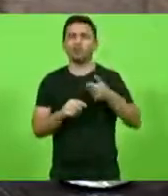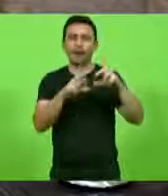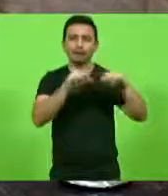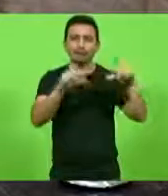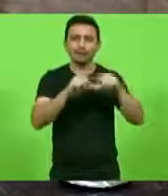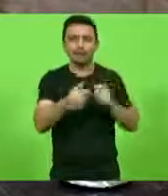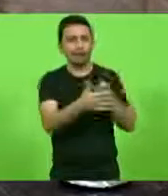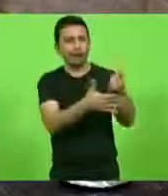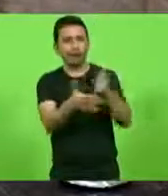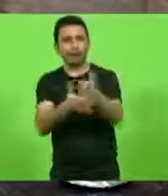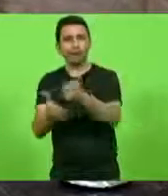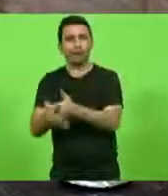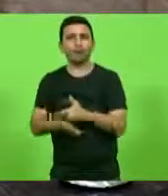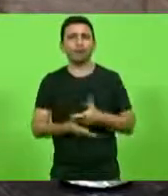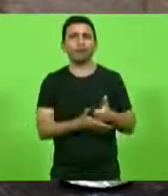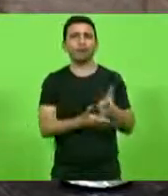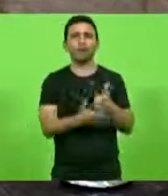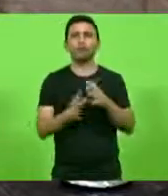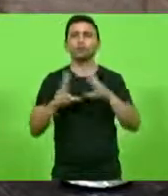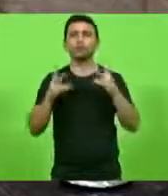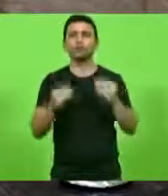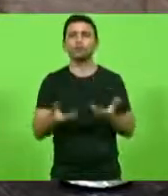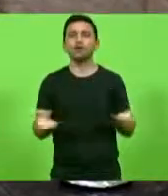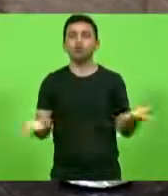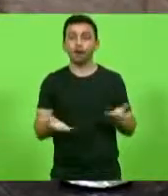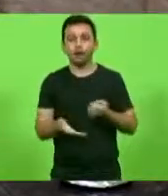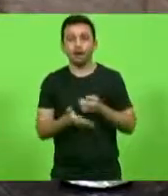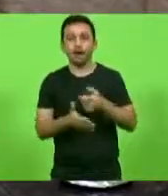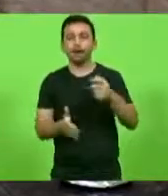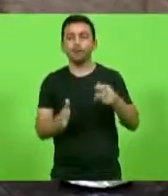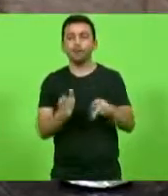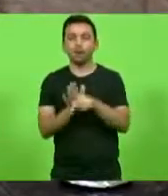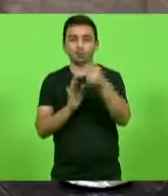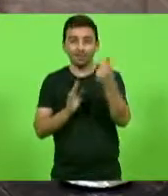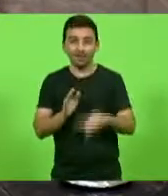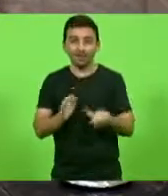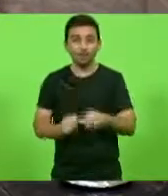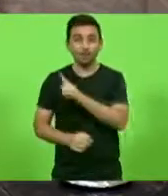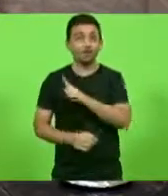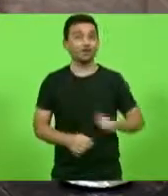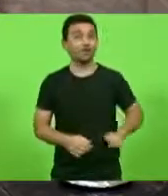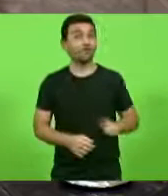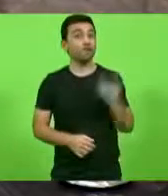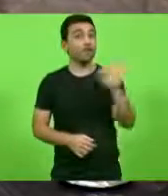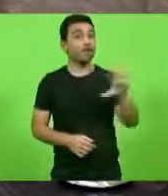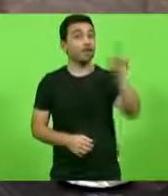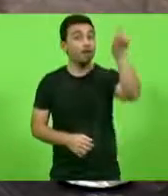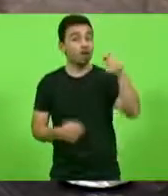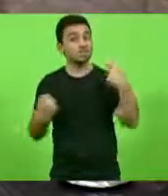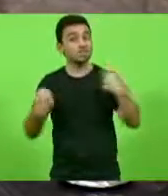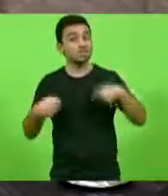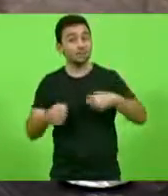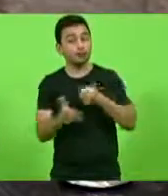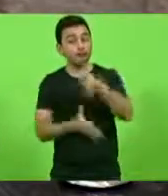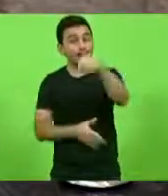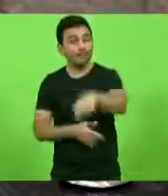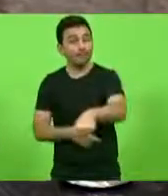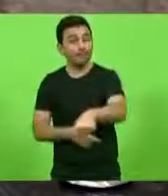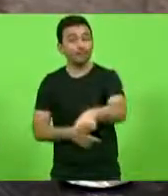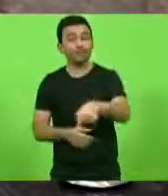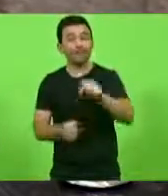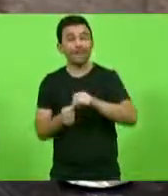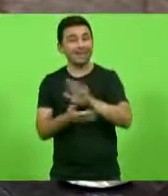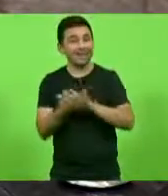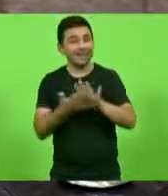tudo. E agora também vamos pagar a obra, as obras que o governo federal deveria fazer. Aqui não faz e